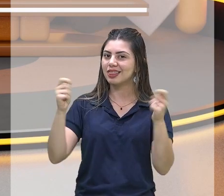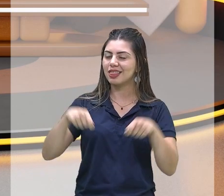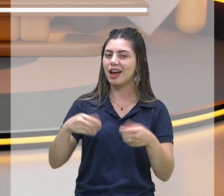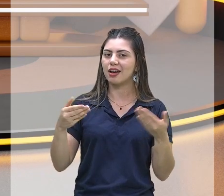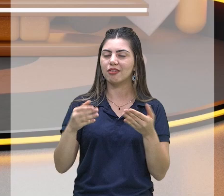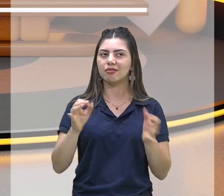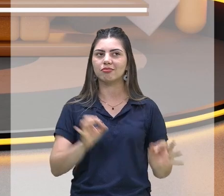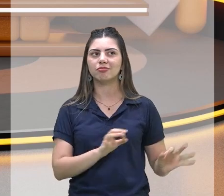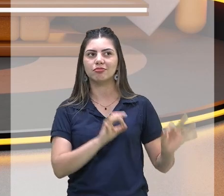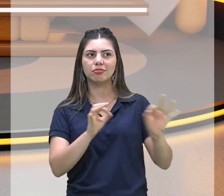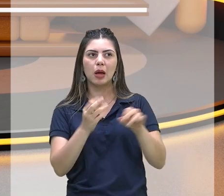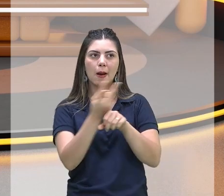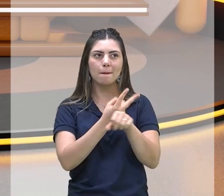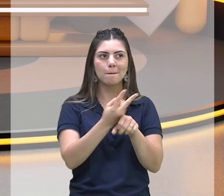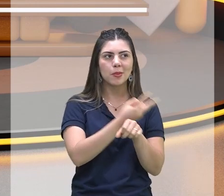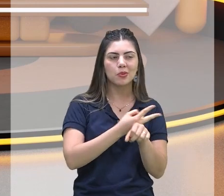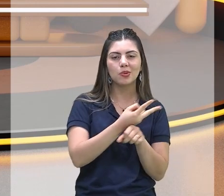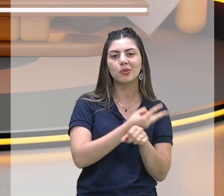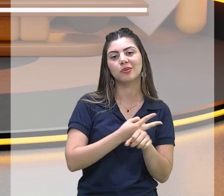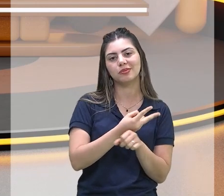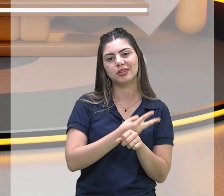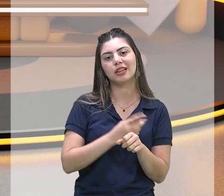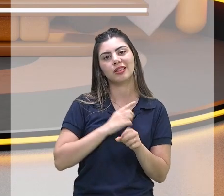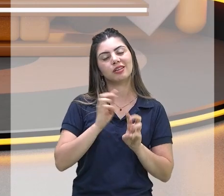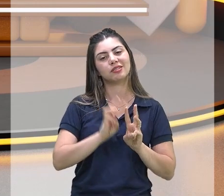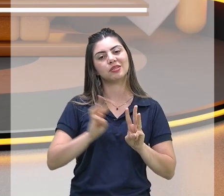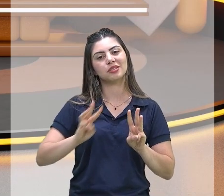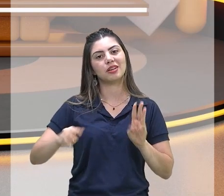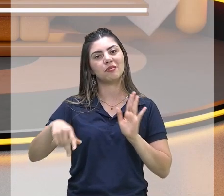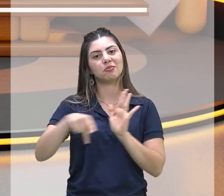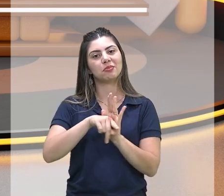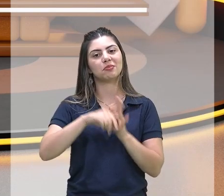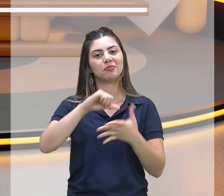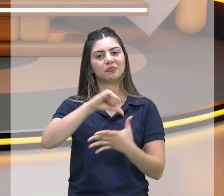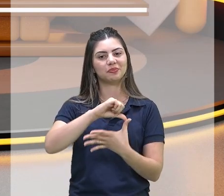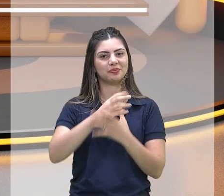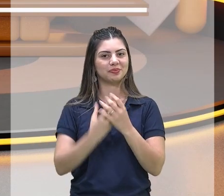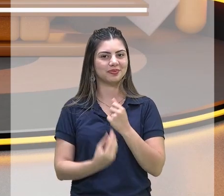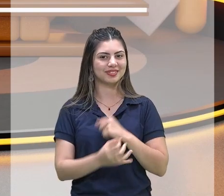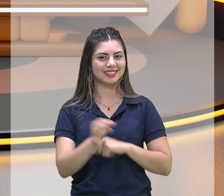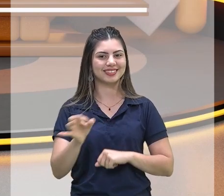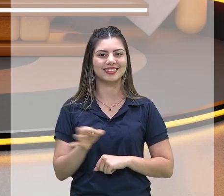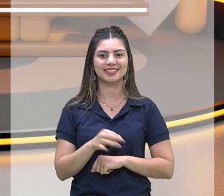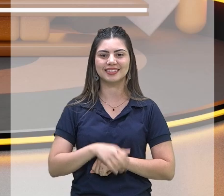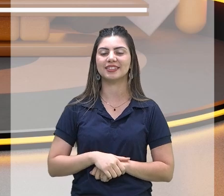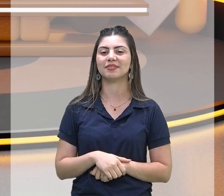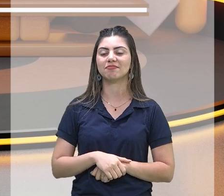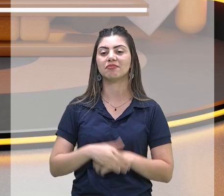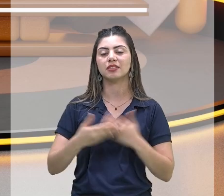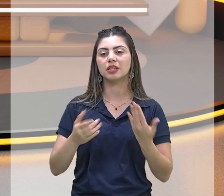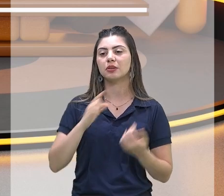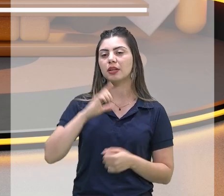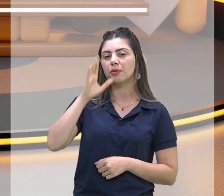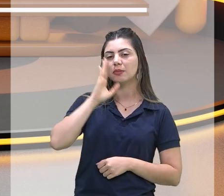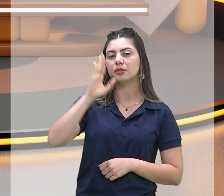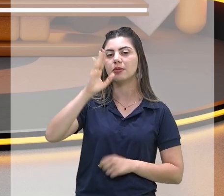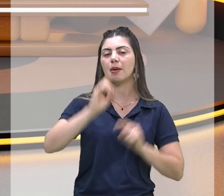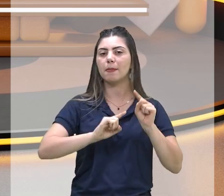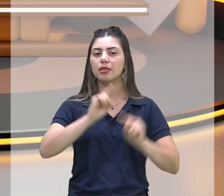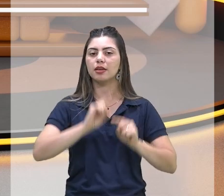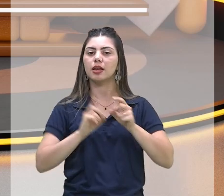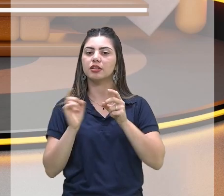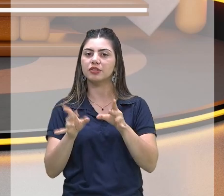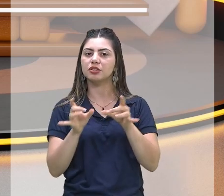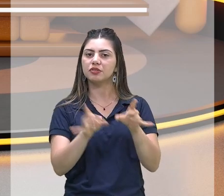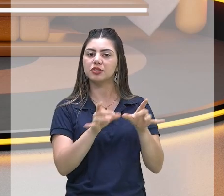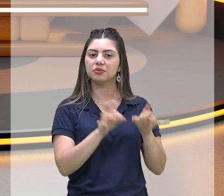aí buscando, né, no próprio site do Mercosul, mostrando os principais produtos que são